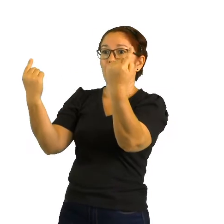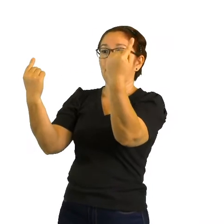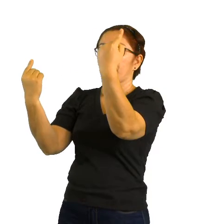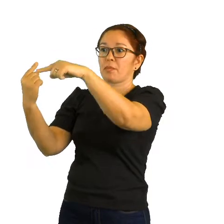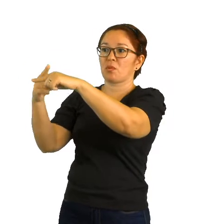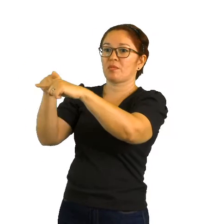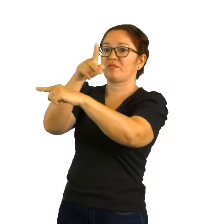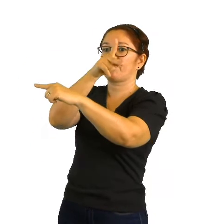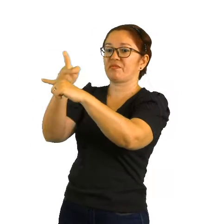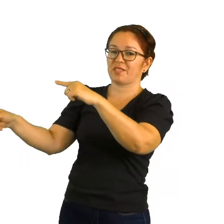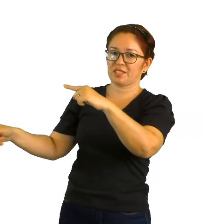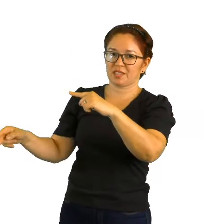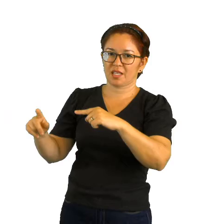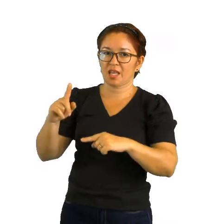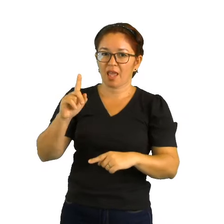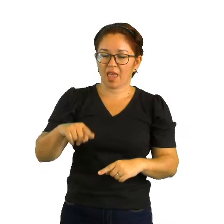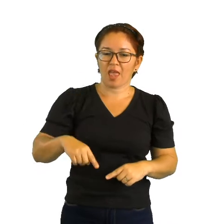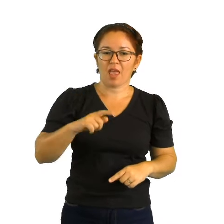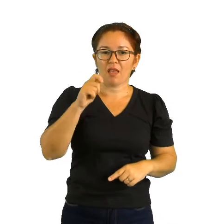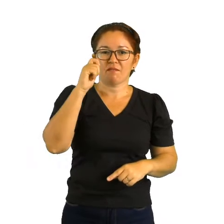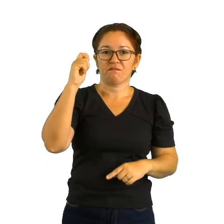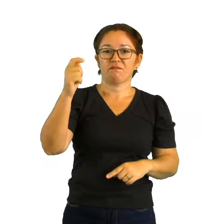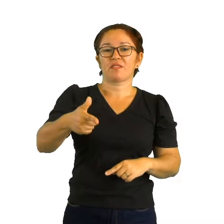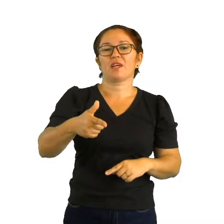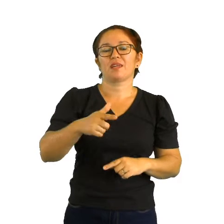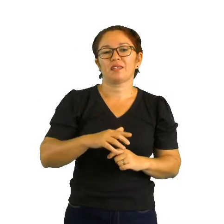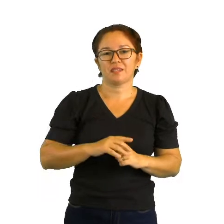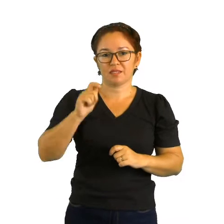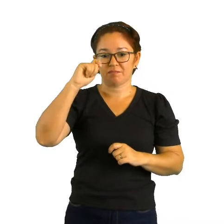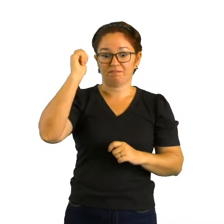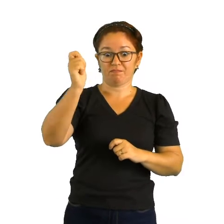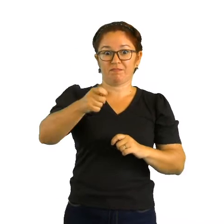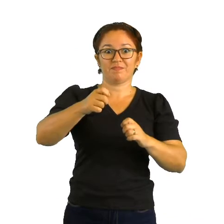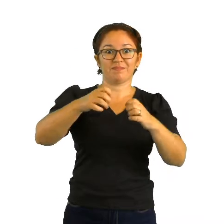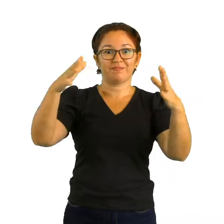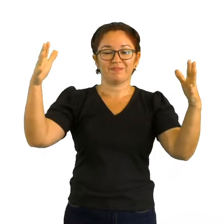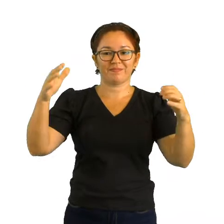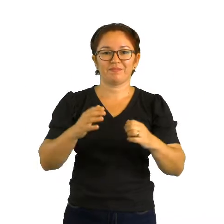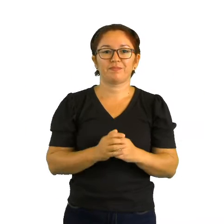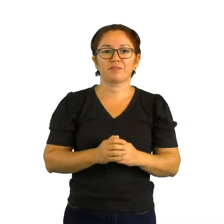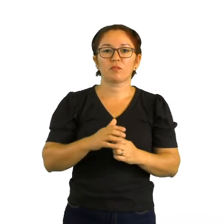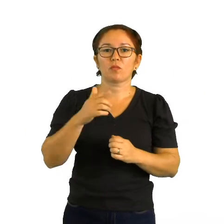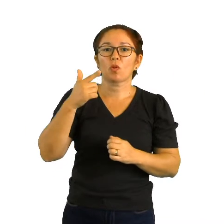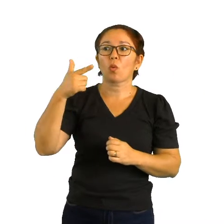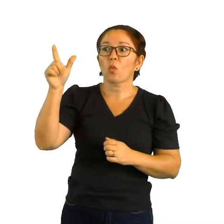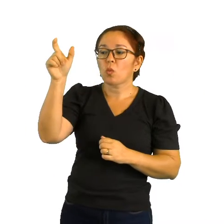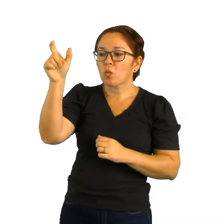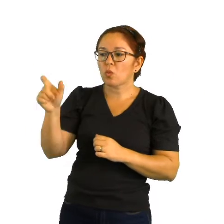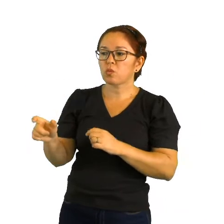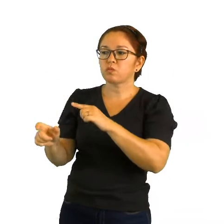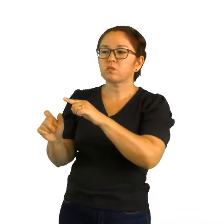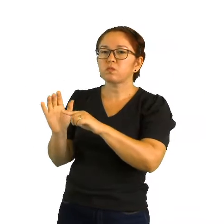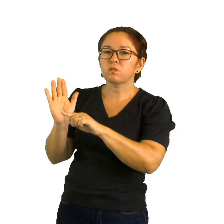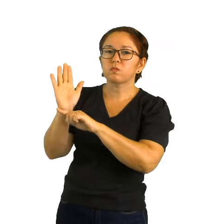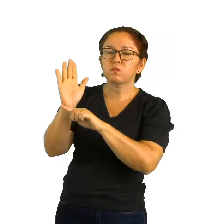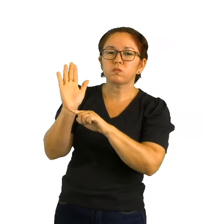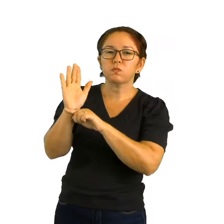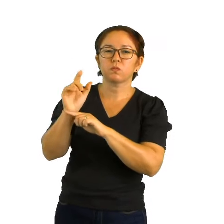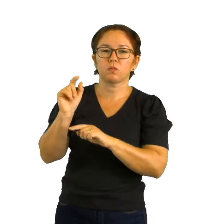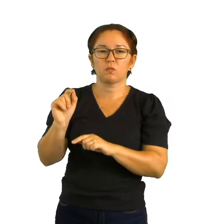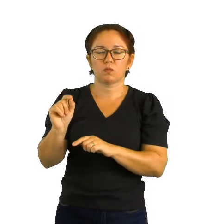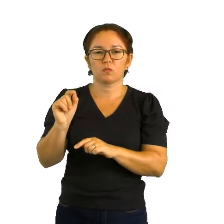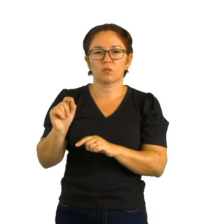madrinha. Aí tem o auxiliar, que é aquele personagem